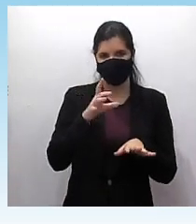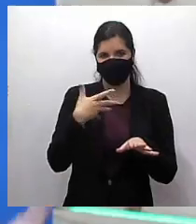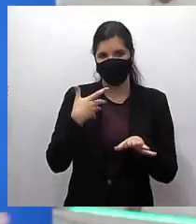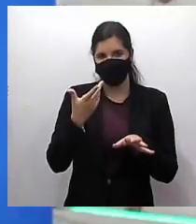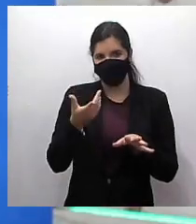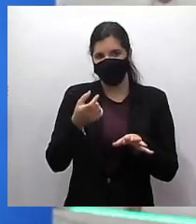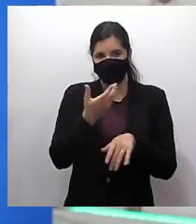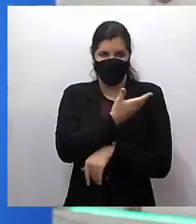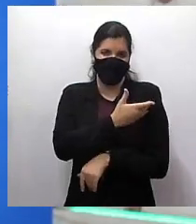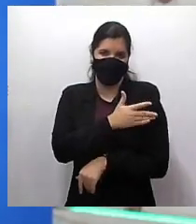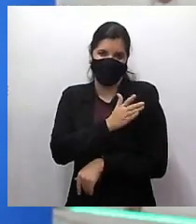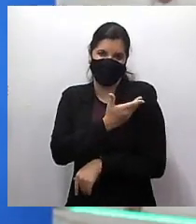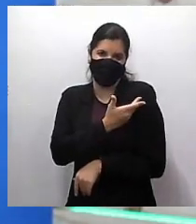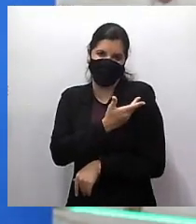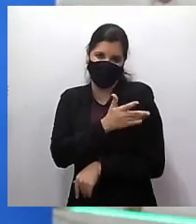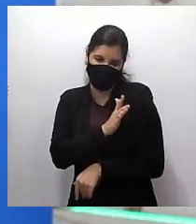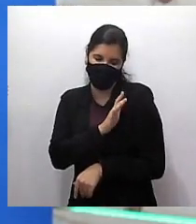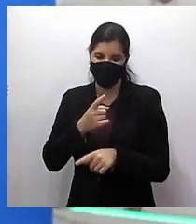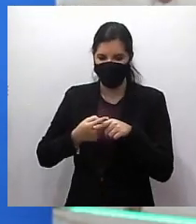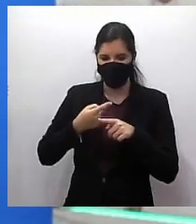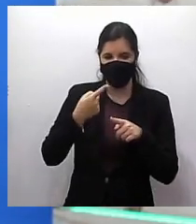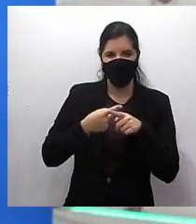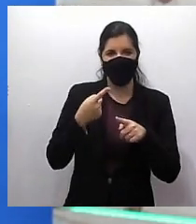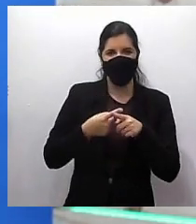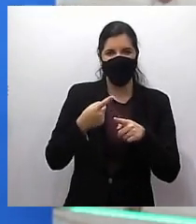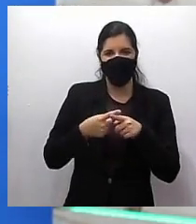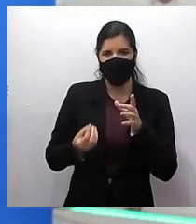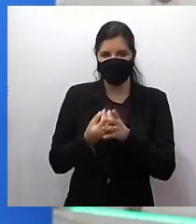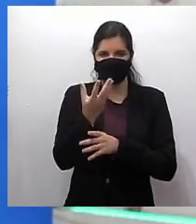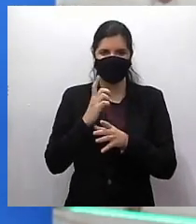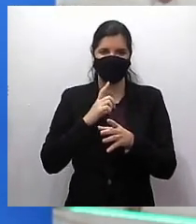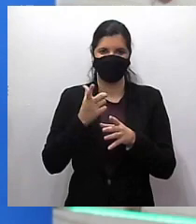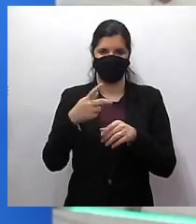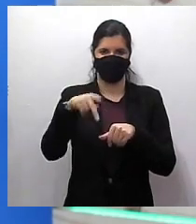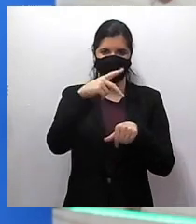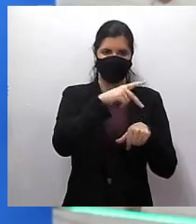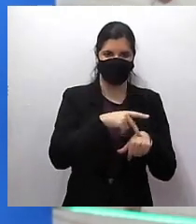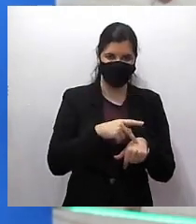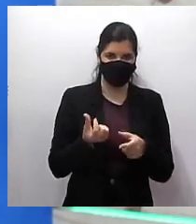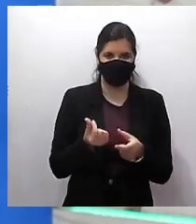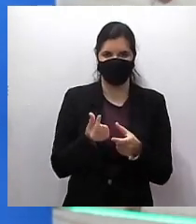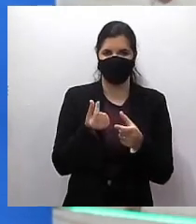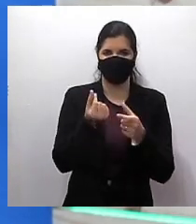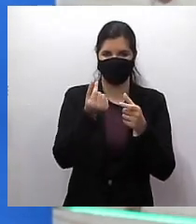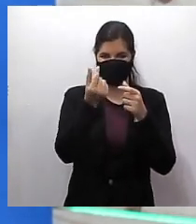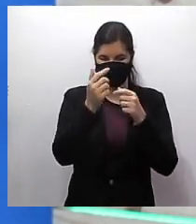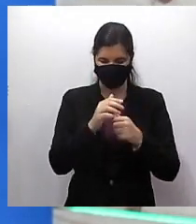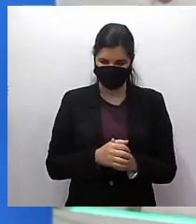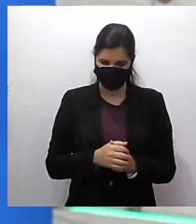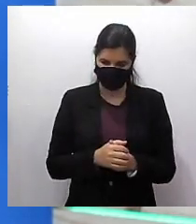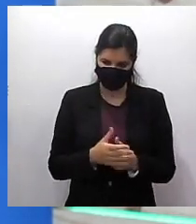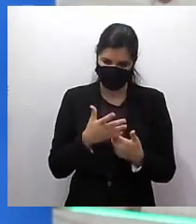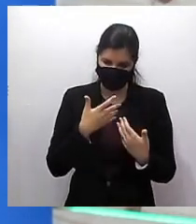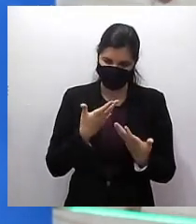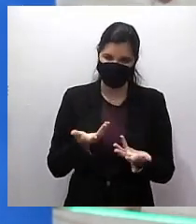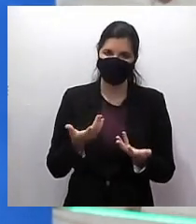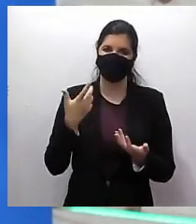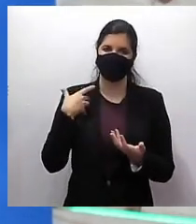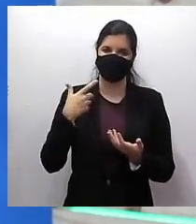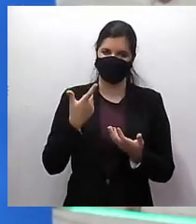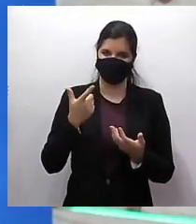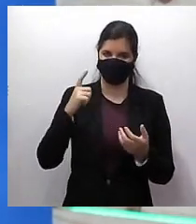ar de preconceito, porque foi criado pelos países capitalistas essa classificação, porque por mais que você